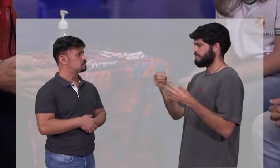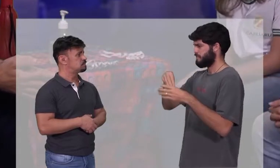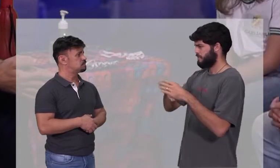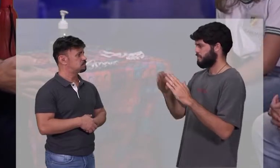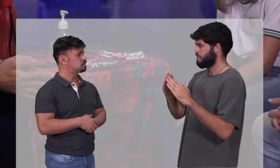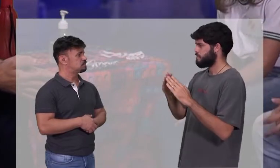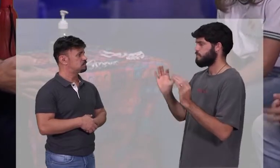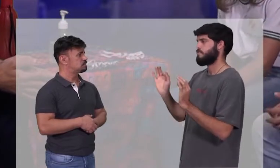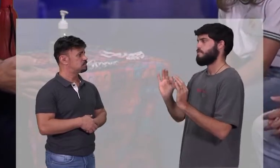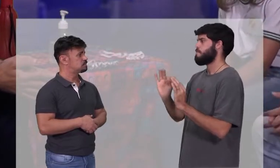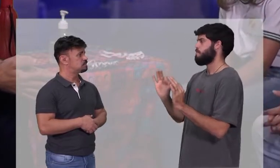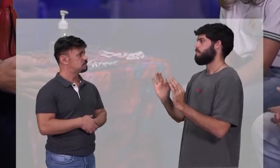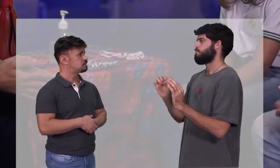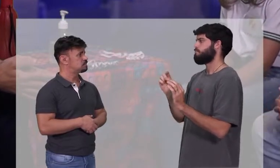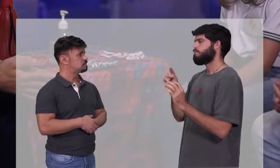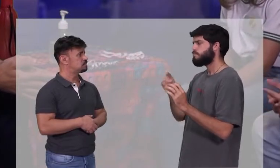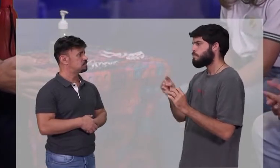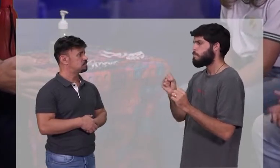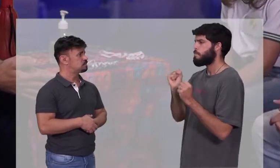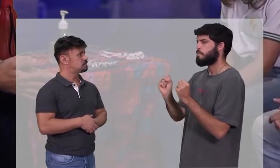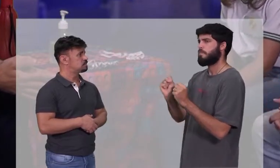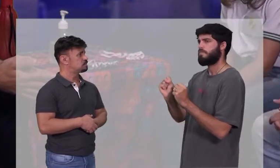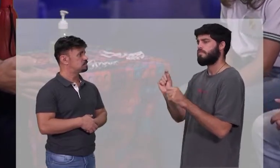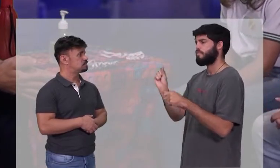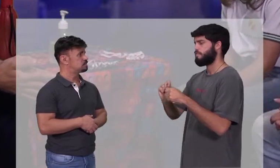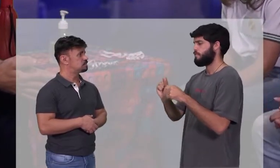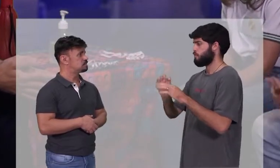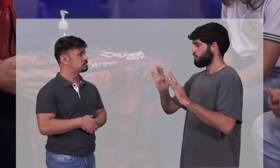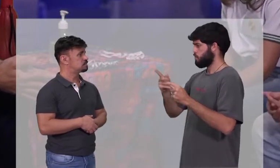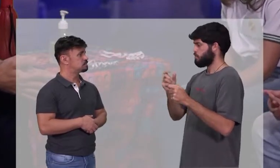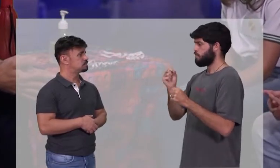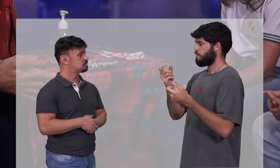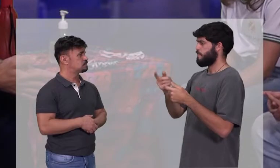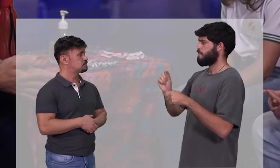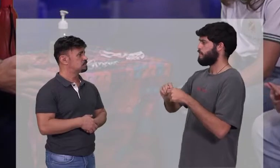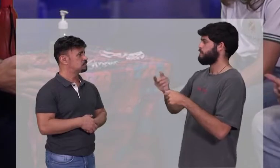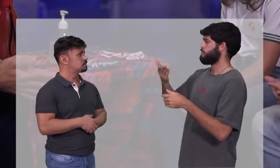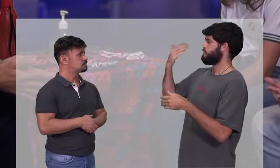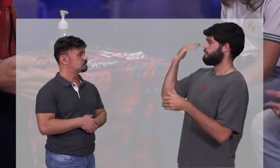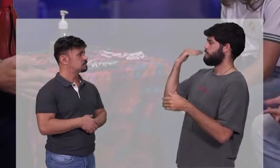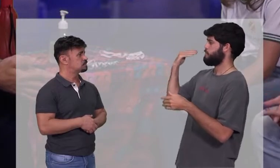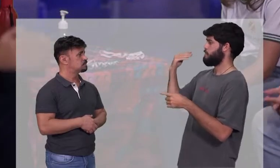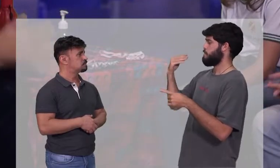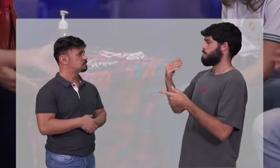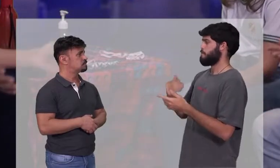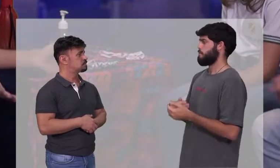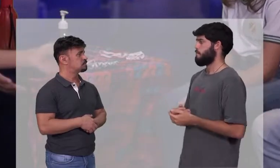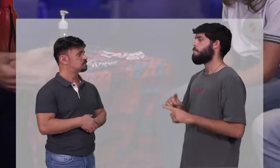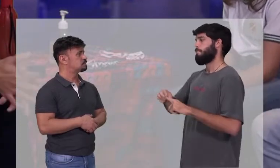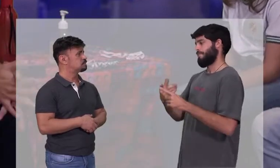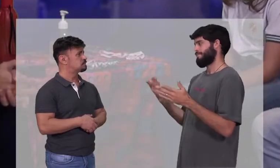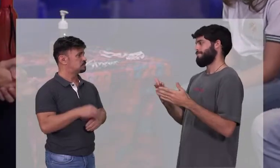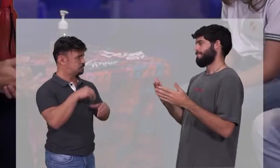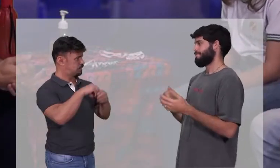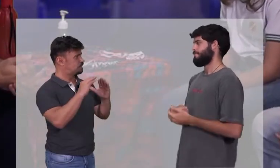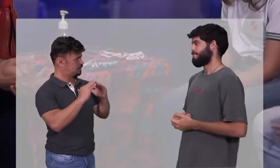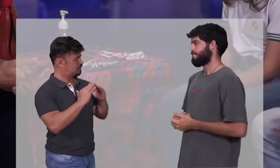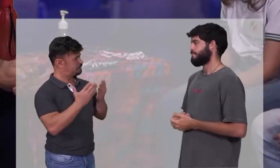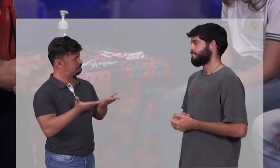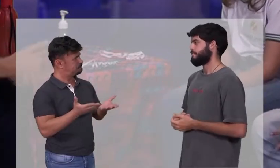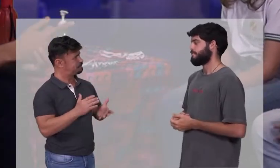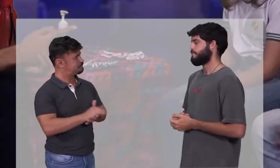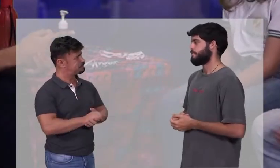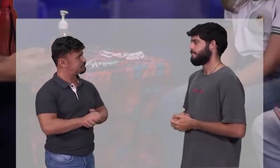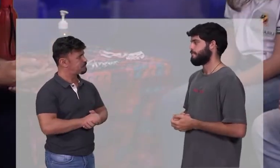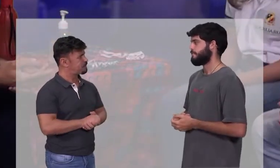dentro de casa. Você ainda pode fazer tudo que você podia fazer antes. Só que agora só tem que ser dentro de casa.